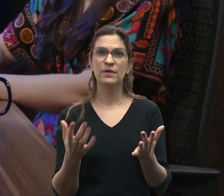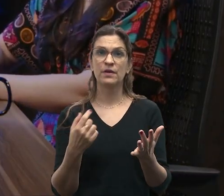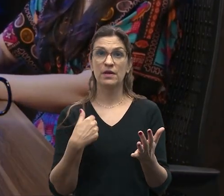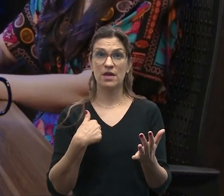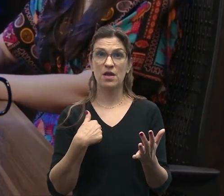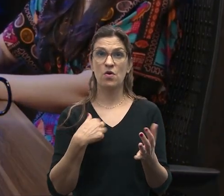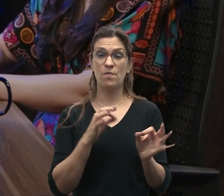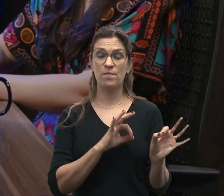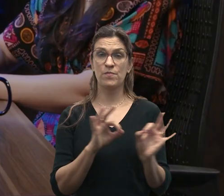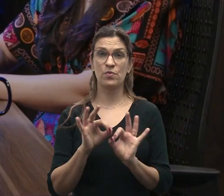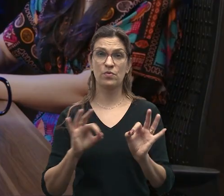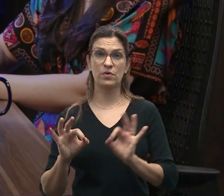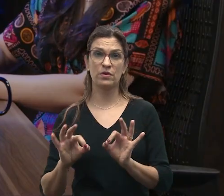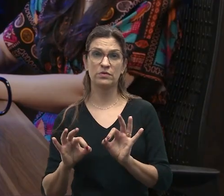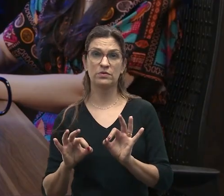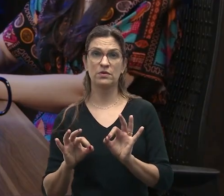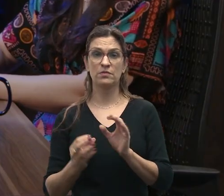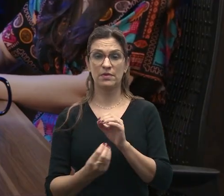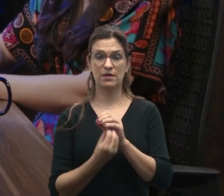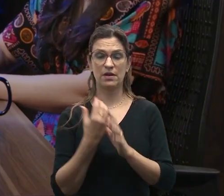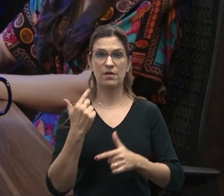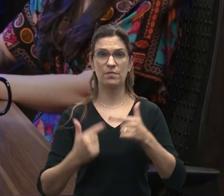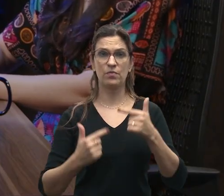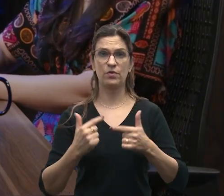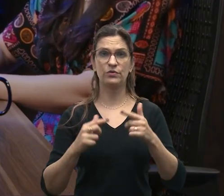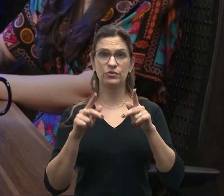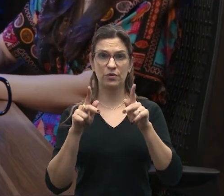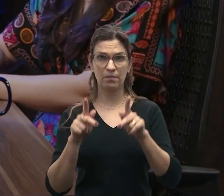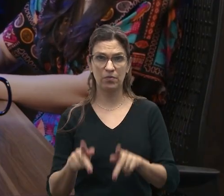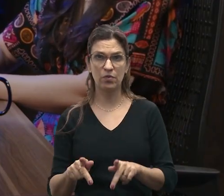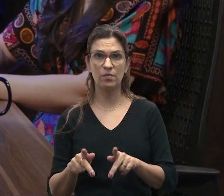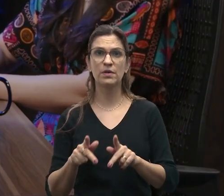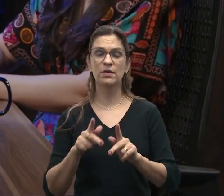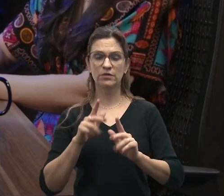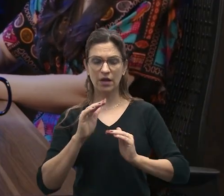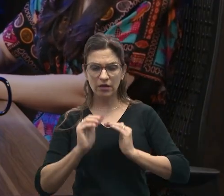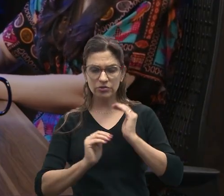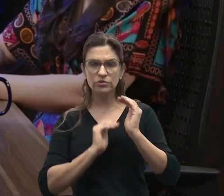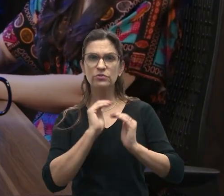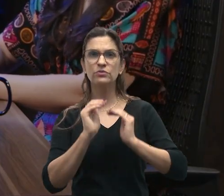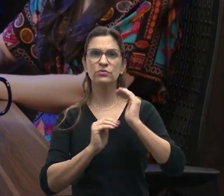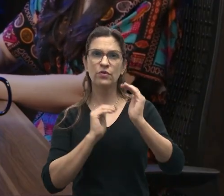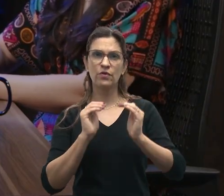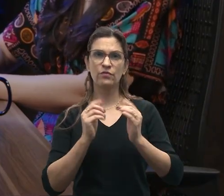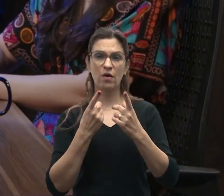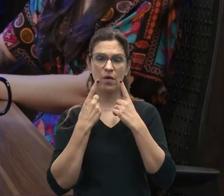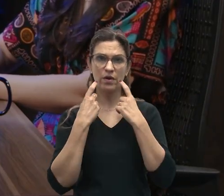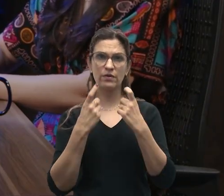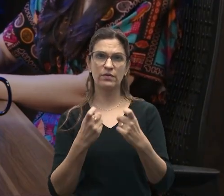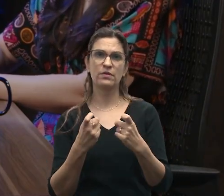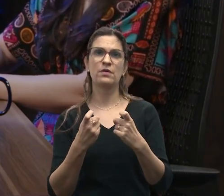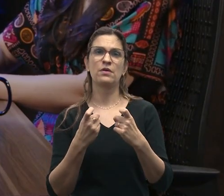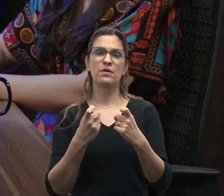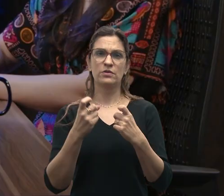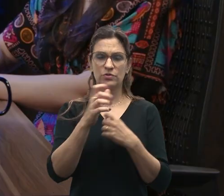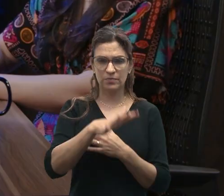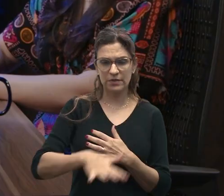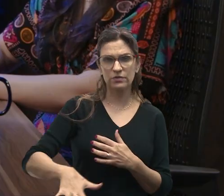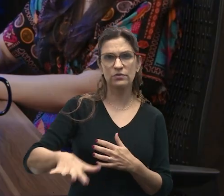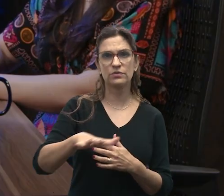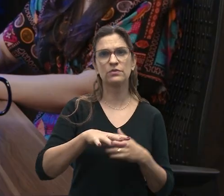nas políticas públicas a partir deste interesse que eu tenho de uma sociedade com menos dores, né, com